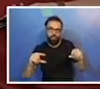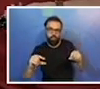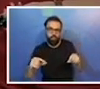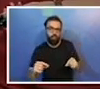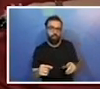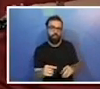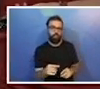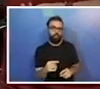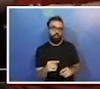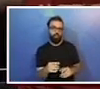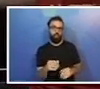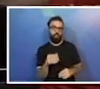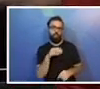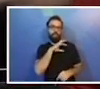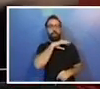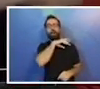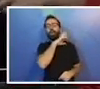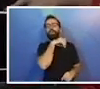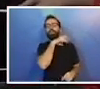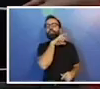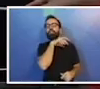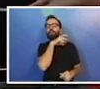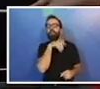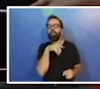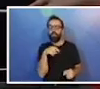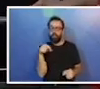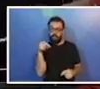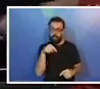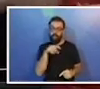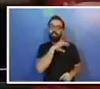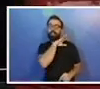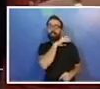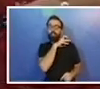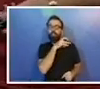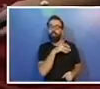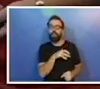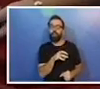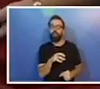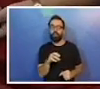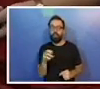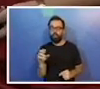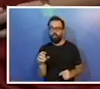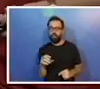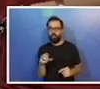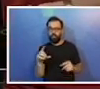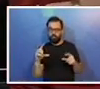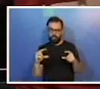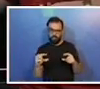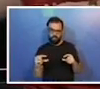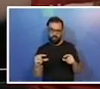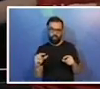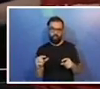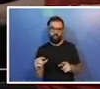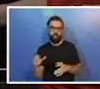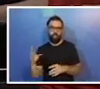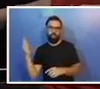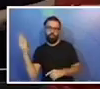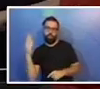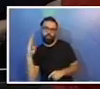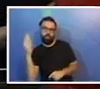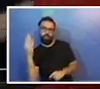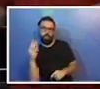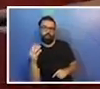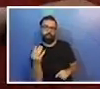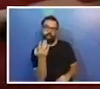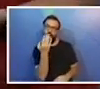tubarões. Quando falta alimento no seu território, ele migra para outros na busca